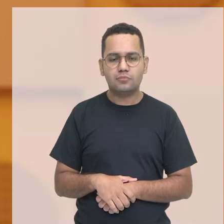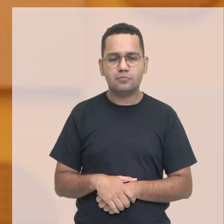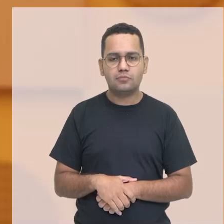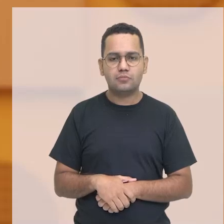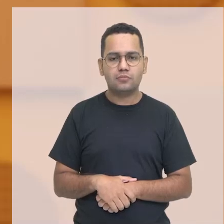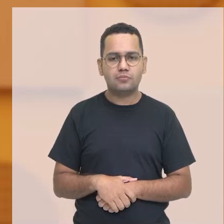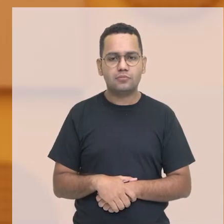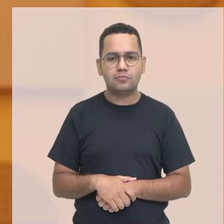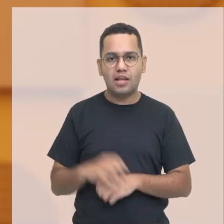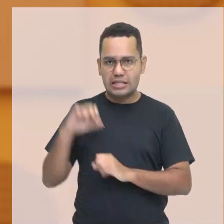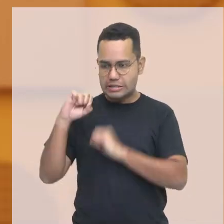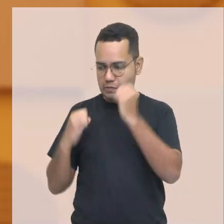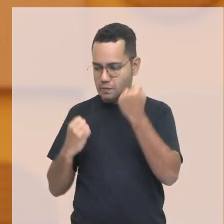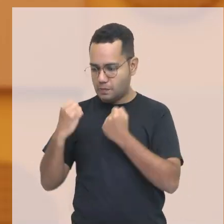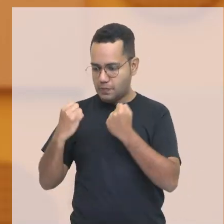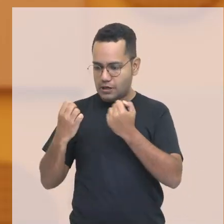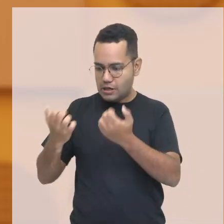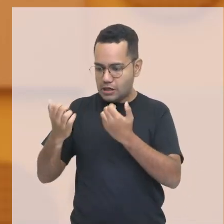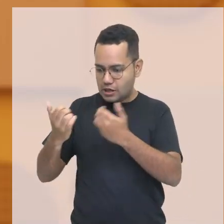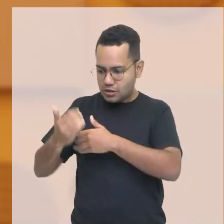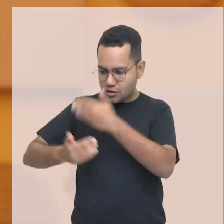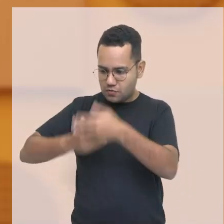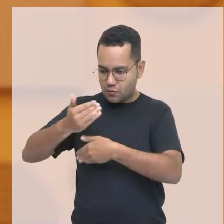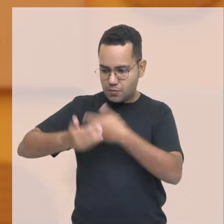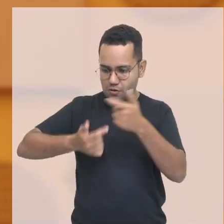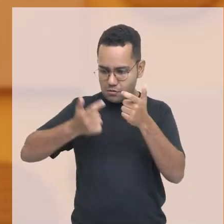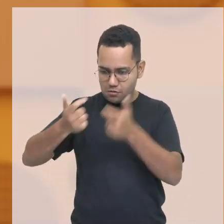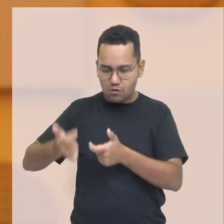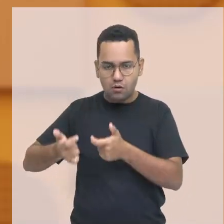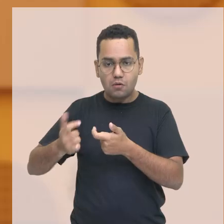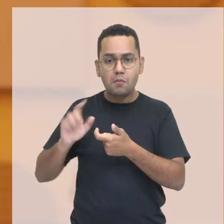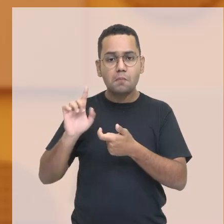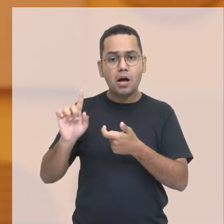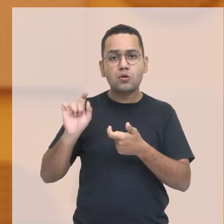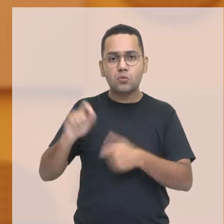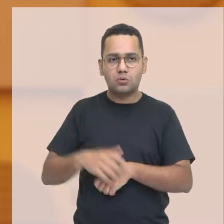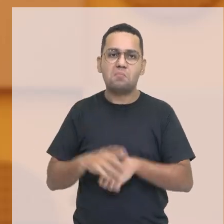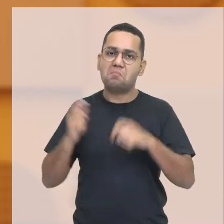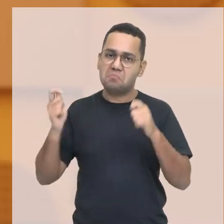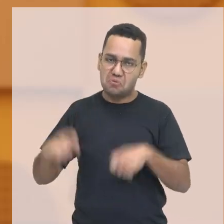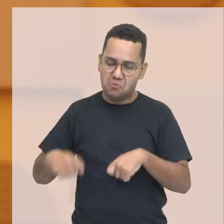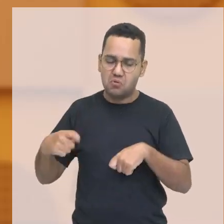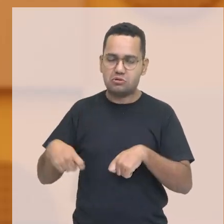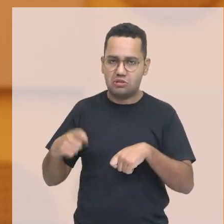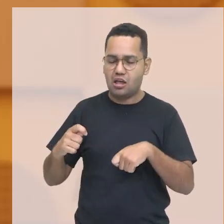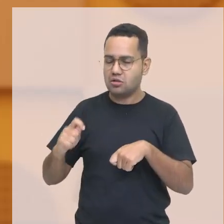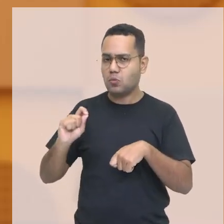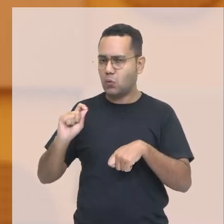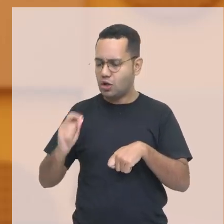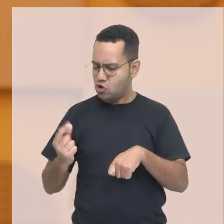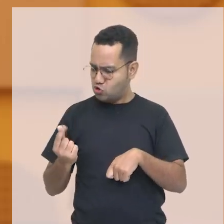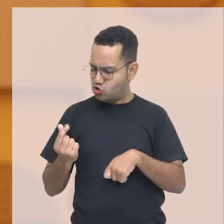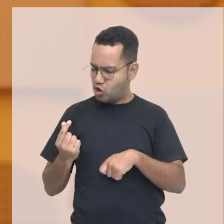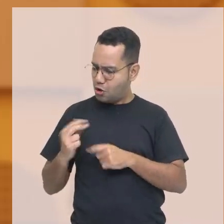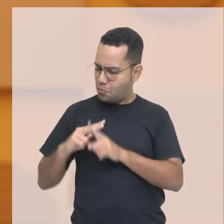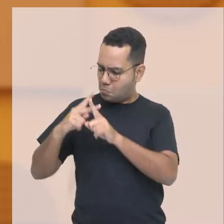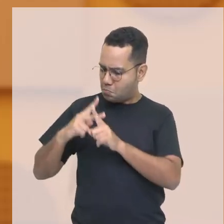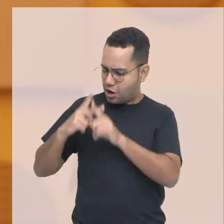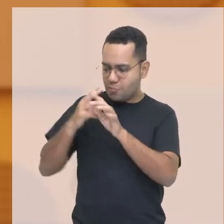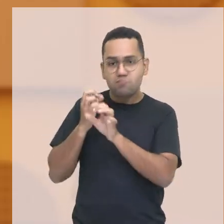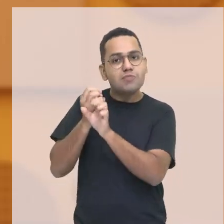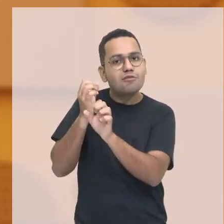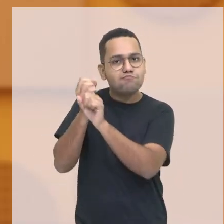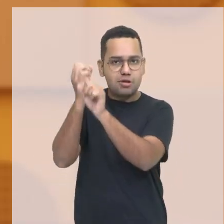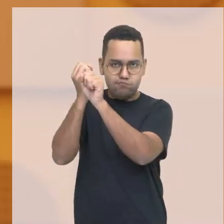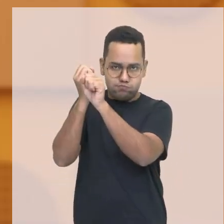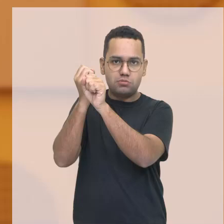desenvolver, quase que não sai, né, gente? De desenvolver a região, mas de lucrar cada vez mais, se estabeleceram na Zona